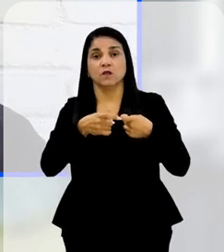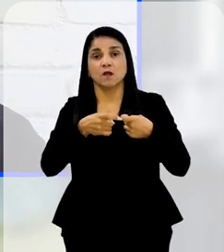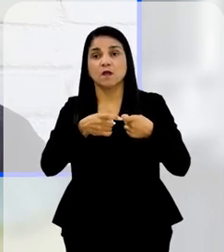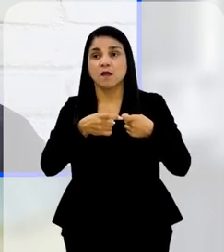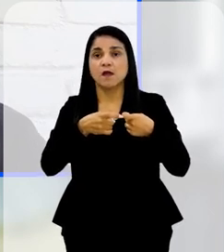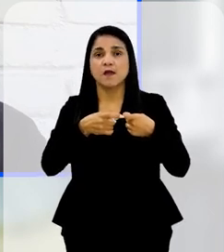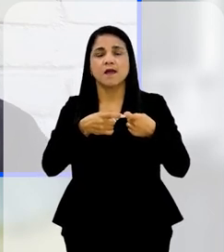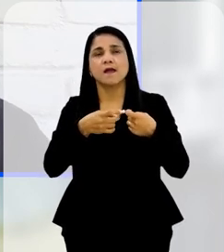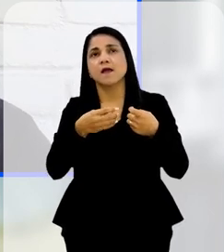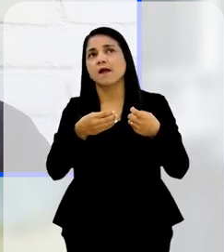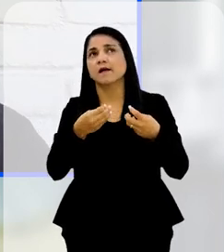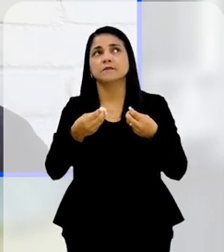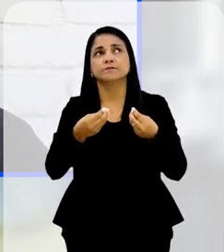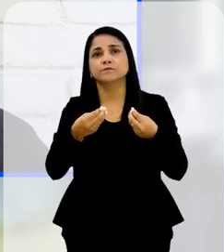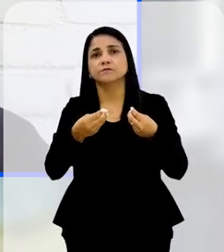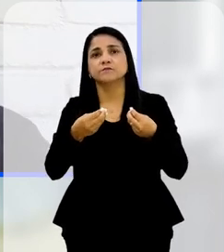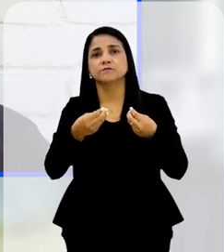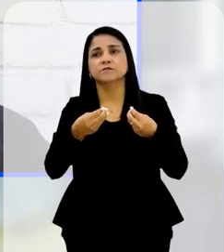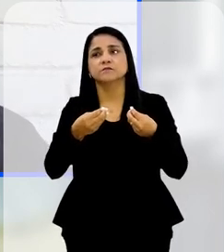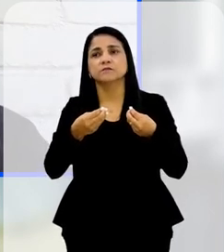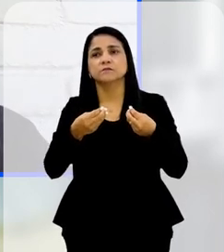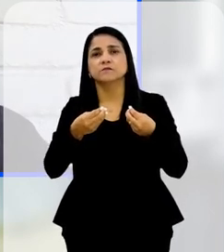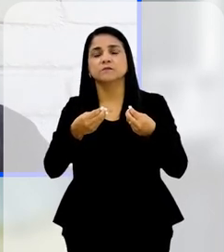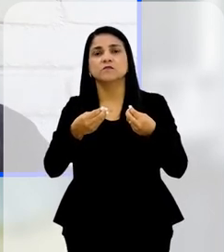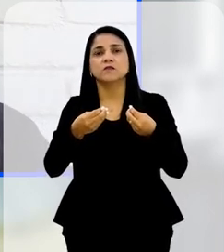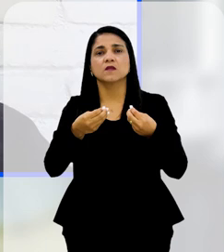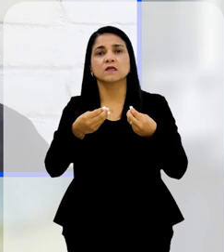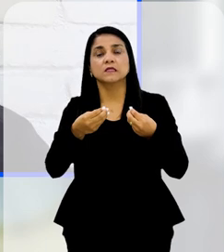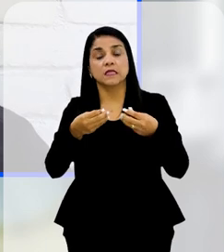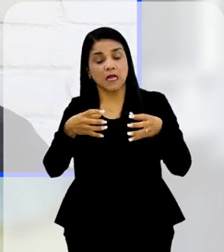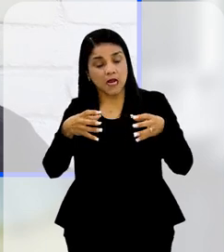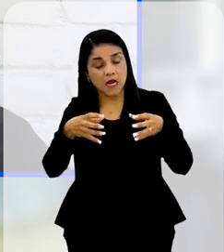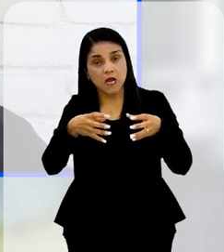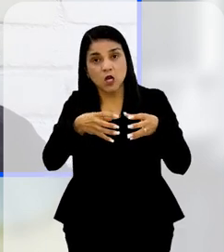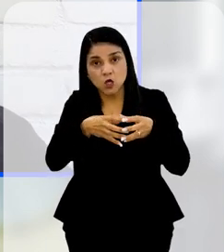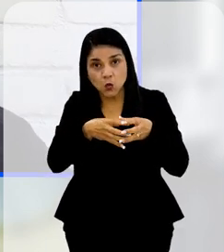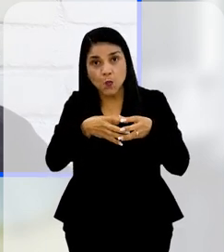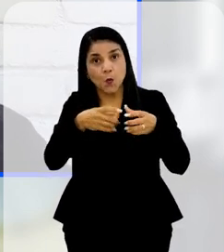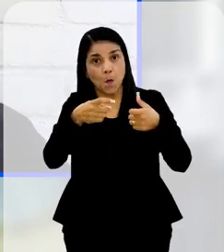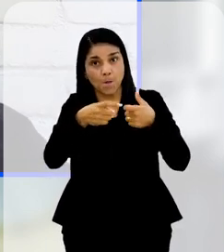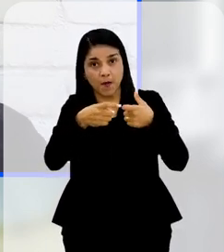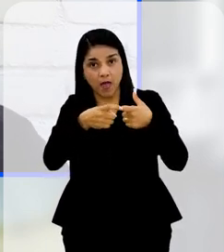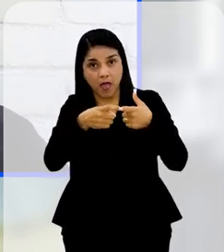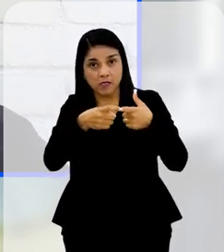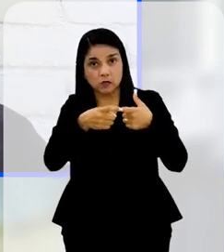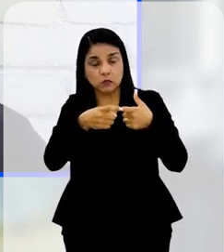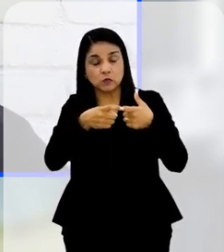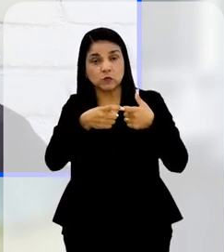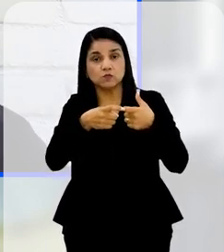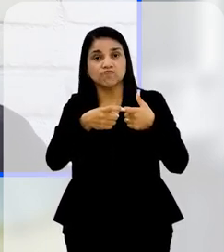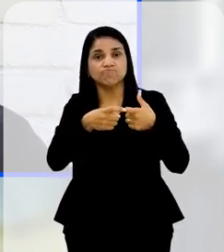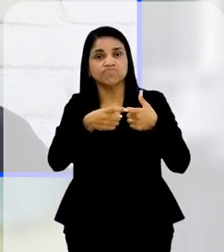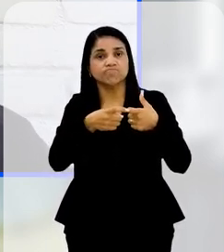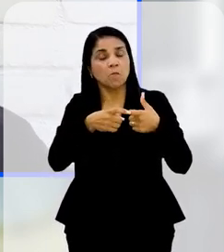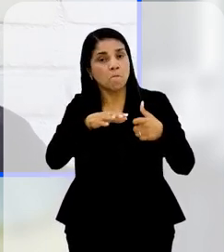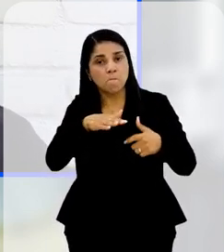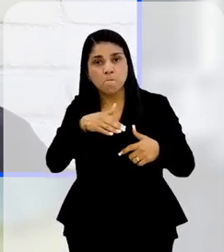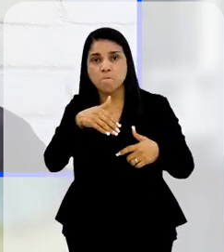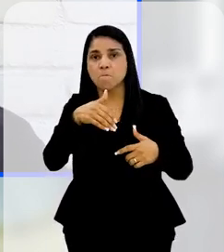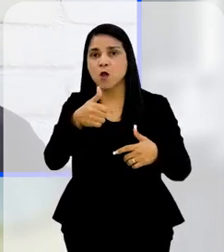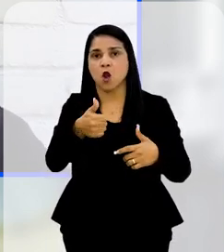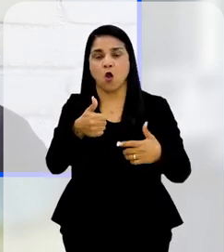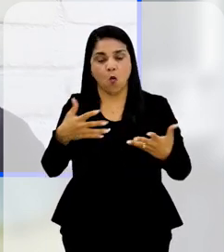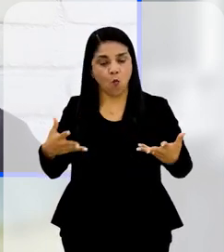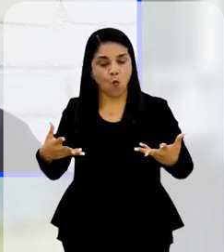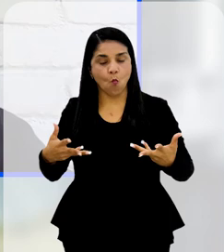do movimento da categoria médica na busca de melhores condições de trabalho e na interface entre